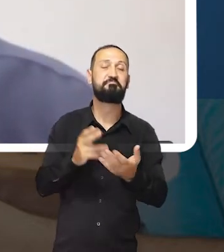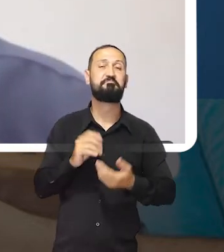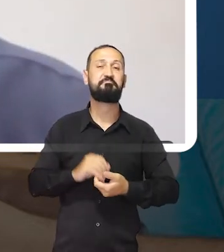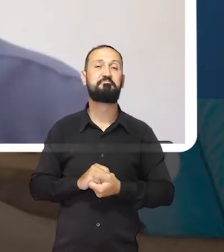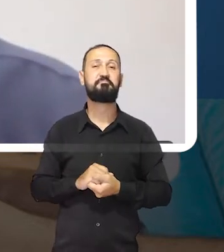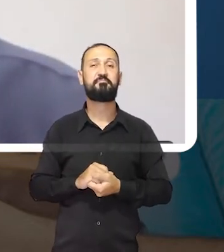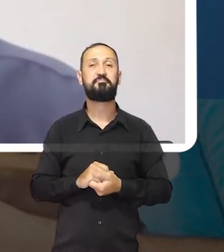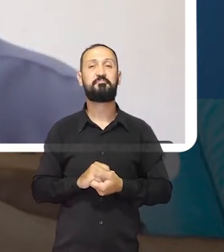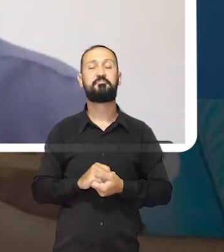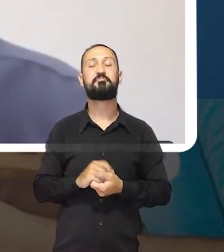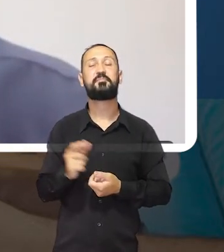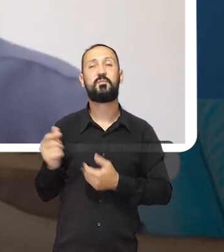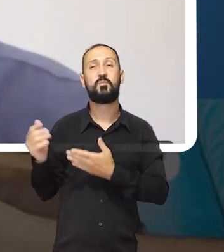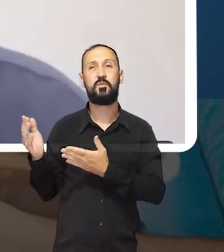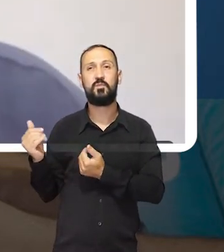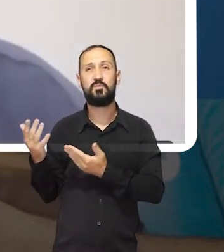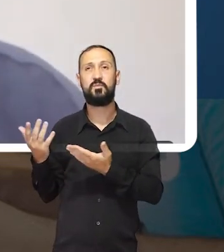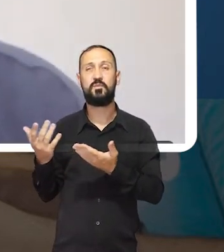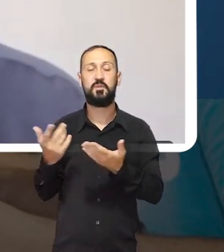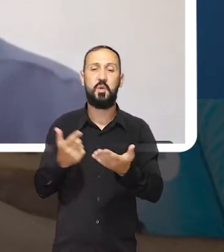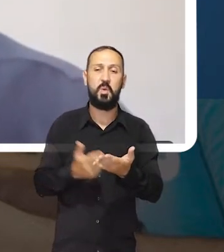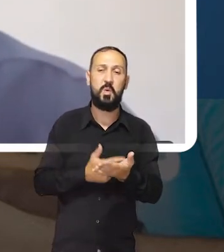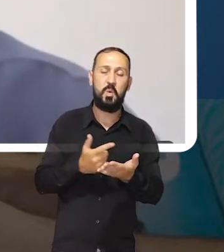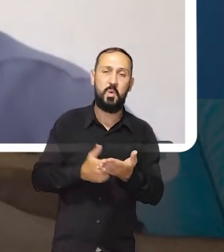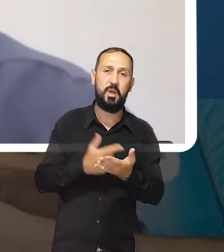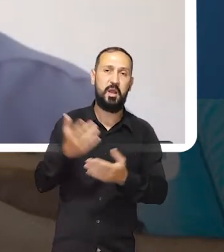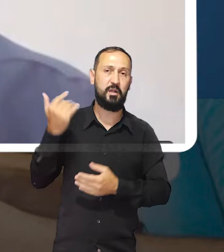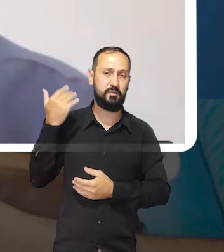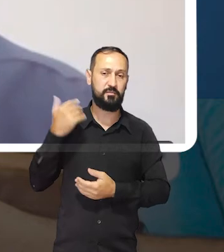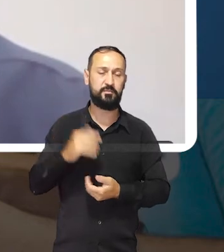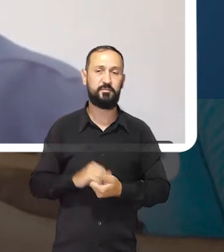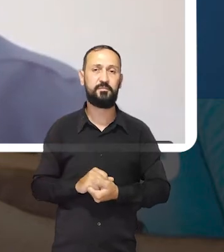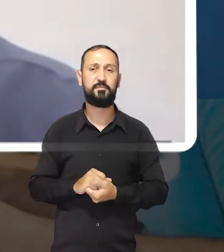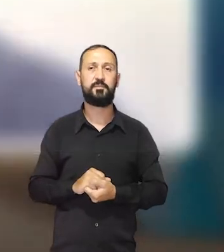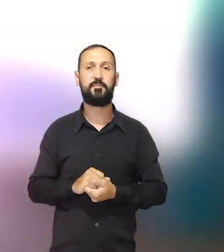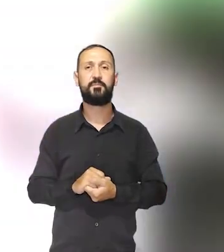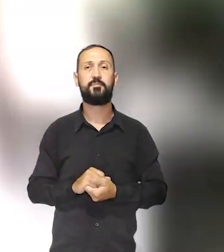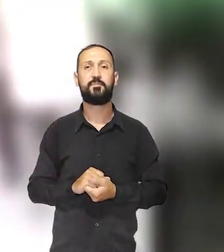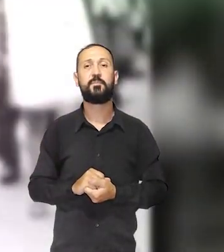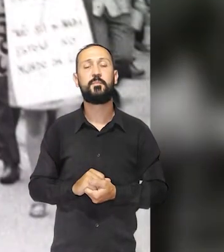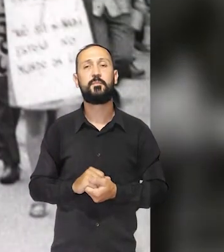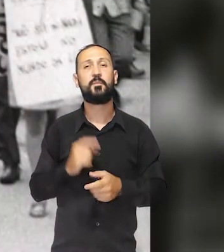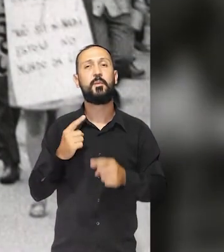E a gente era uma juventude, o livro reflete a juventude da época, né?